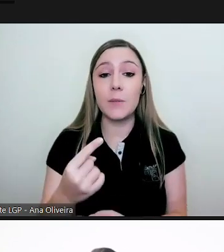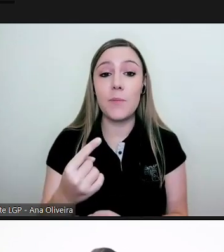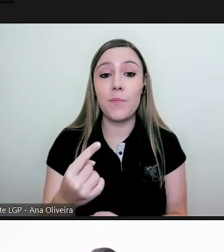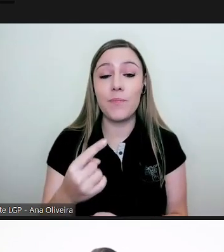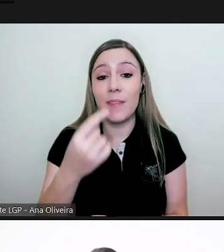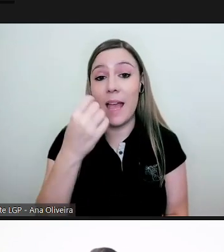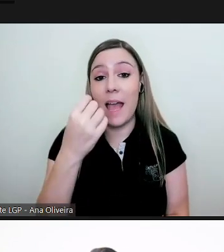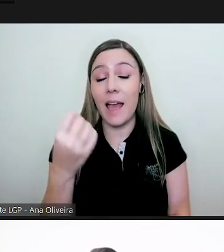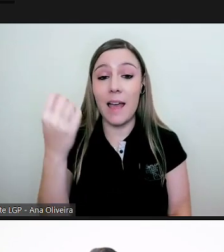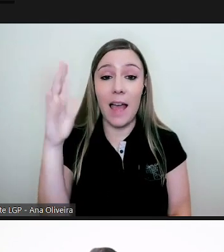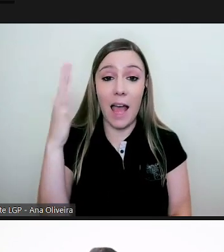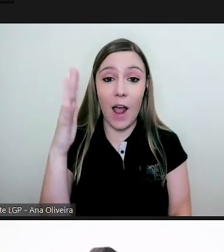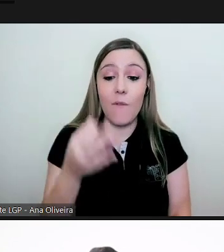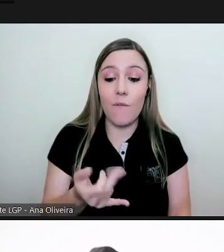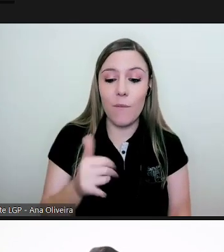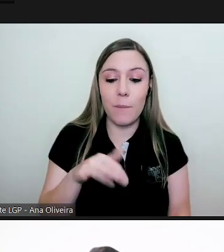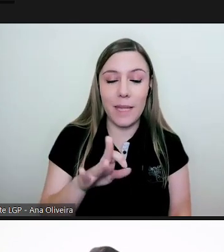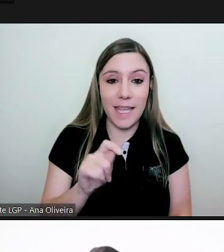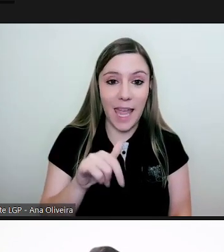mais água que o eucalipto. Portanto,